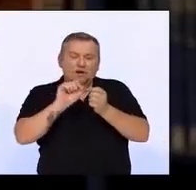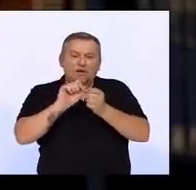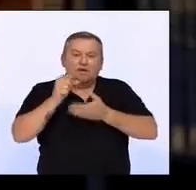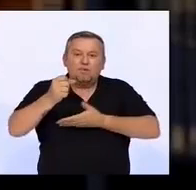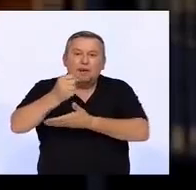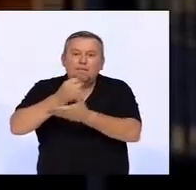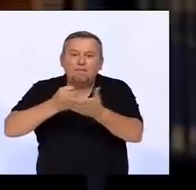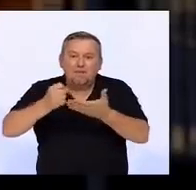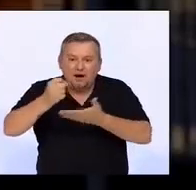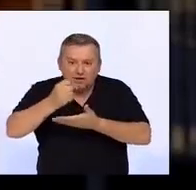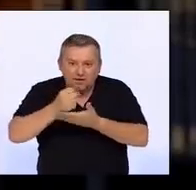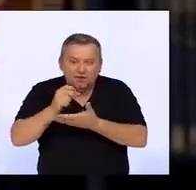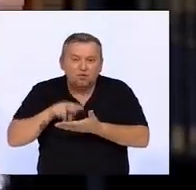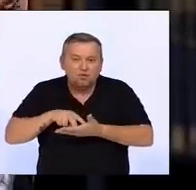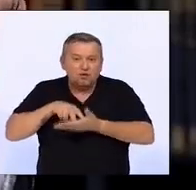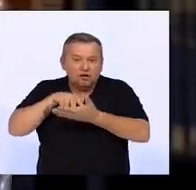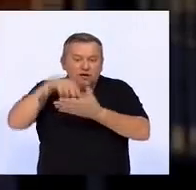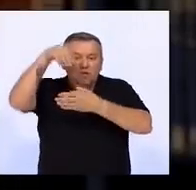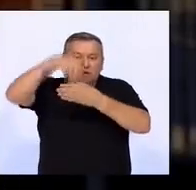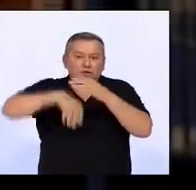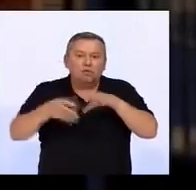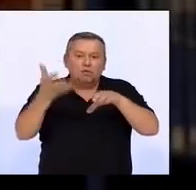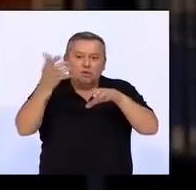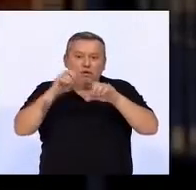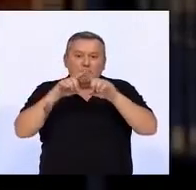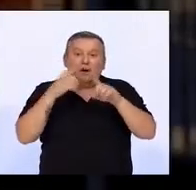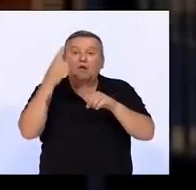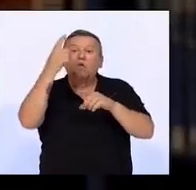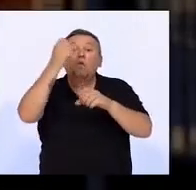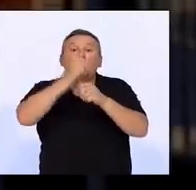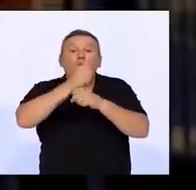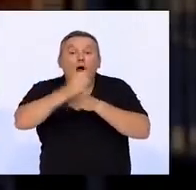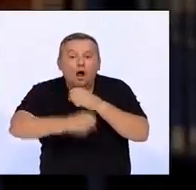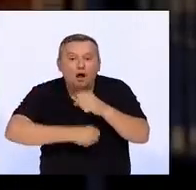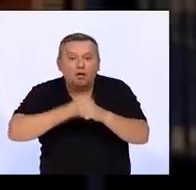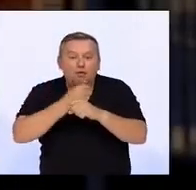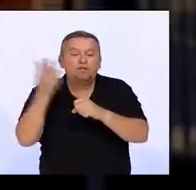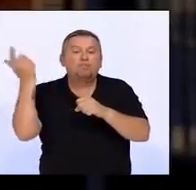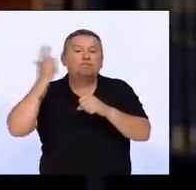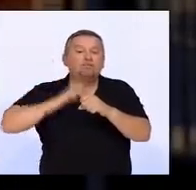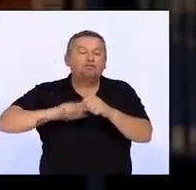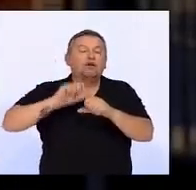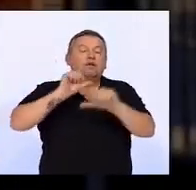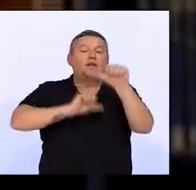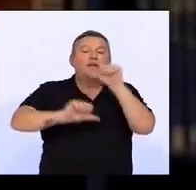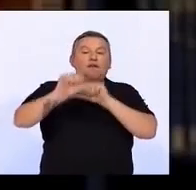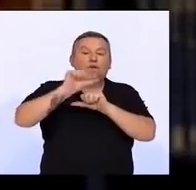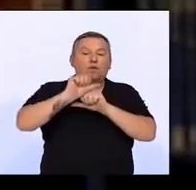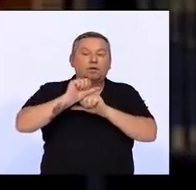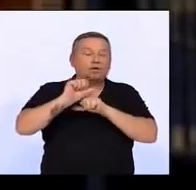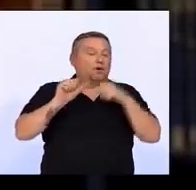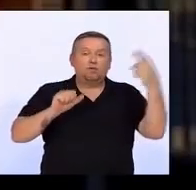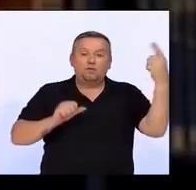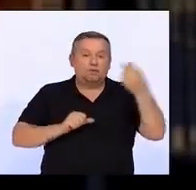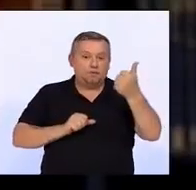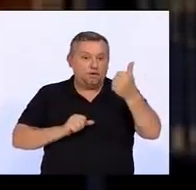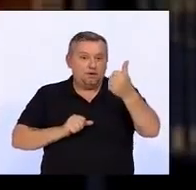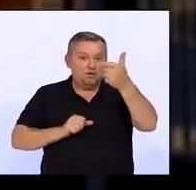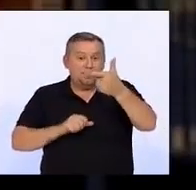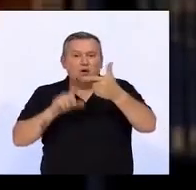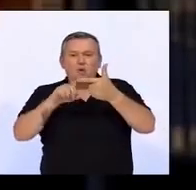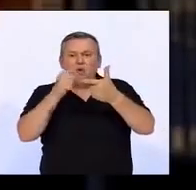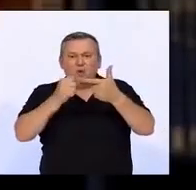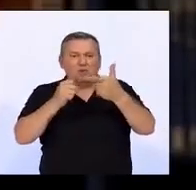sustentação no Congresso que garanta no primeiro ano a aprovação dessas reformas estruturais. Tem que ser no primeiro ano, não tem que ser no segundo e no terceiro.